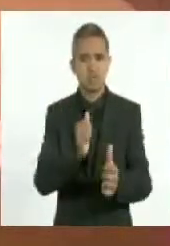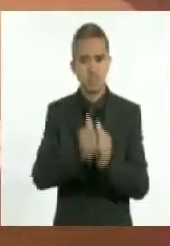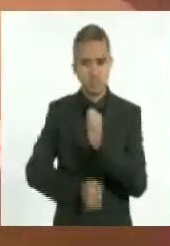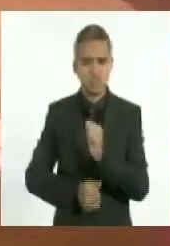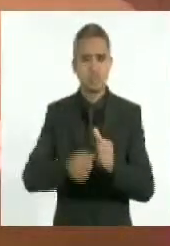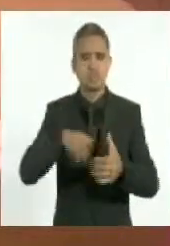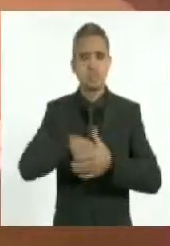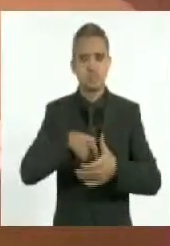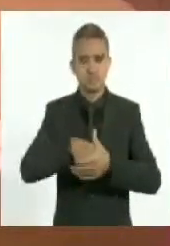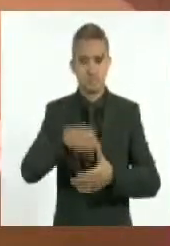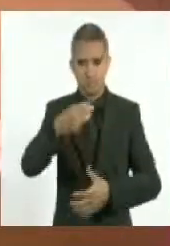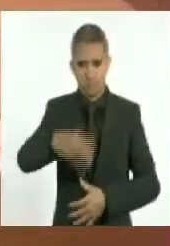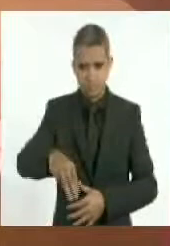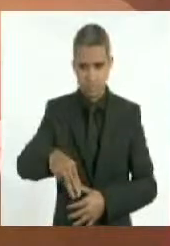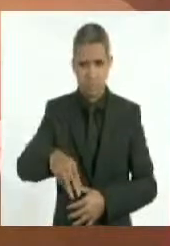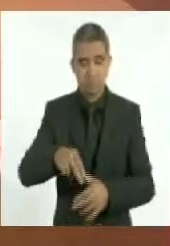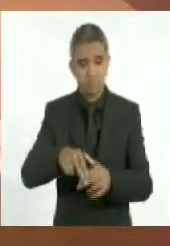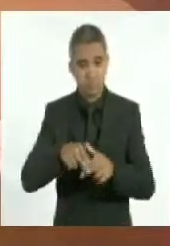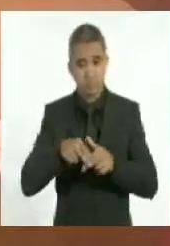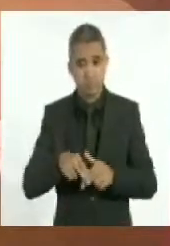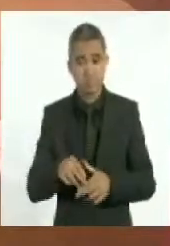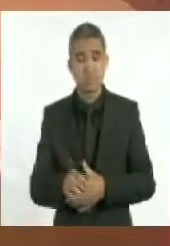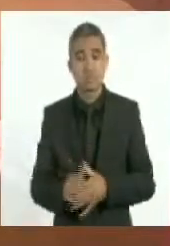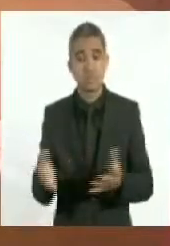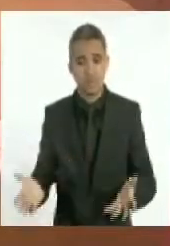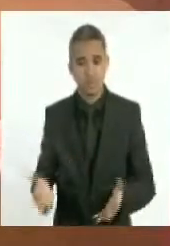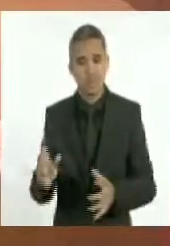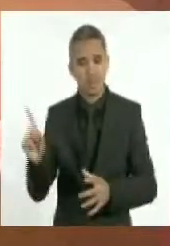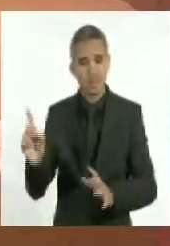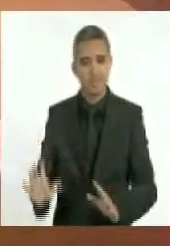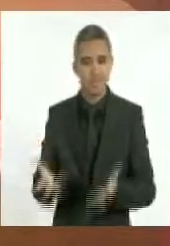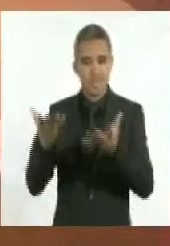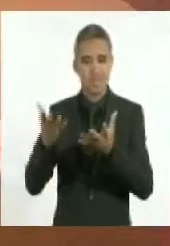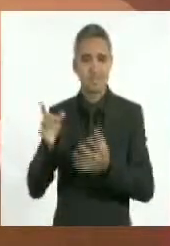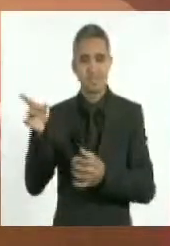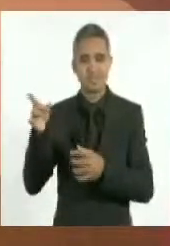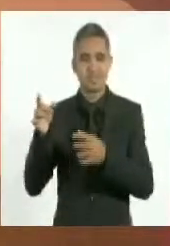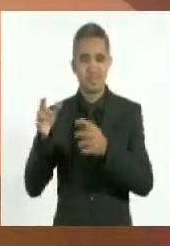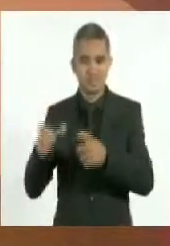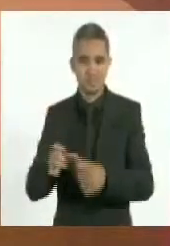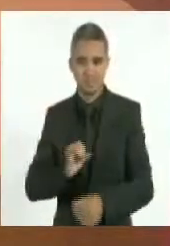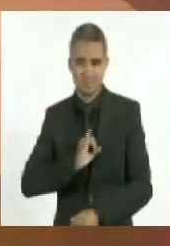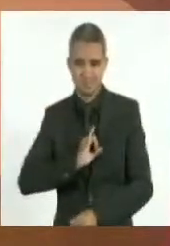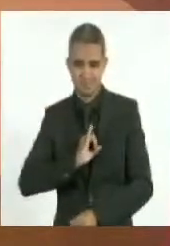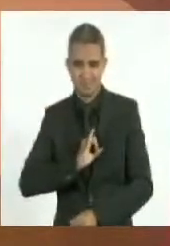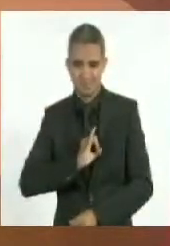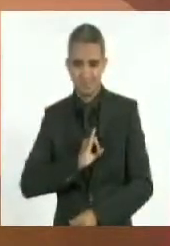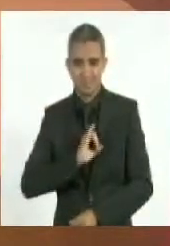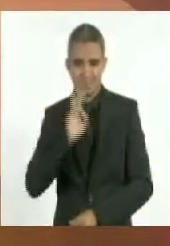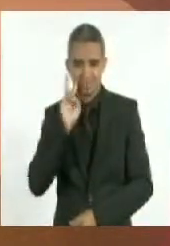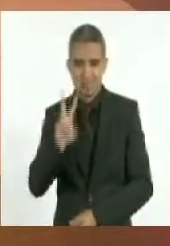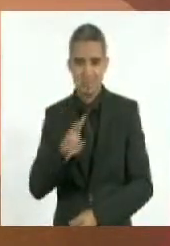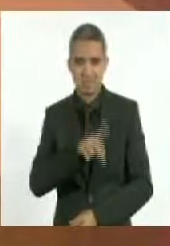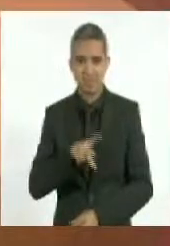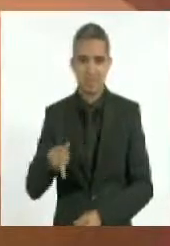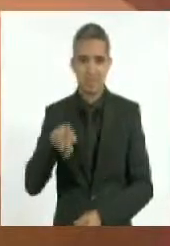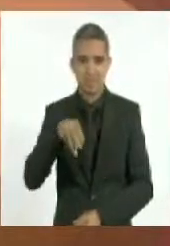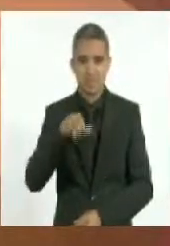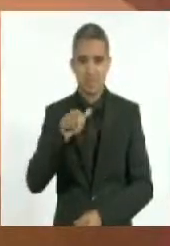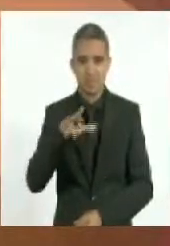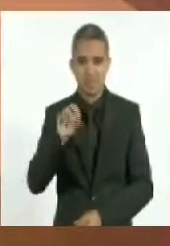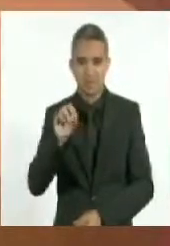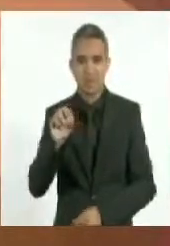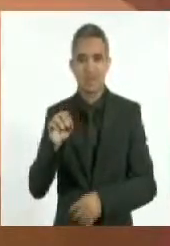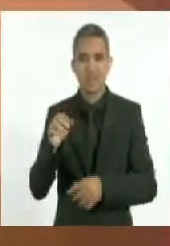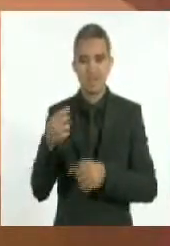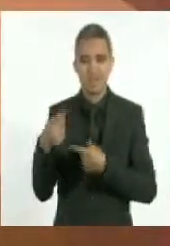maranhense. Então, veja bem, a festa que eu vi em Imperatriz, e lá estava o deputado Marco Aurélio, eu até brinquei, deputado Edilar, dizendo o seguinte, ele